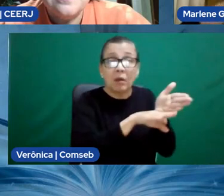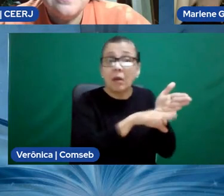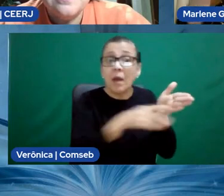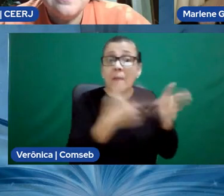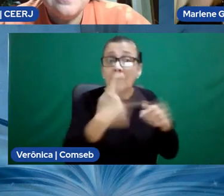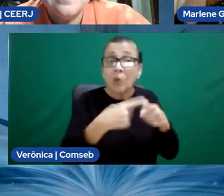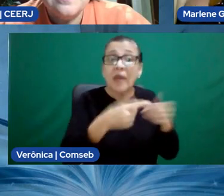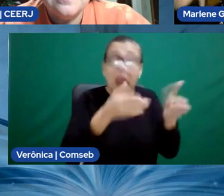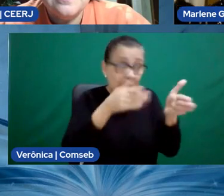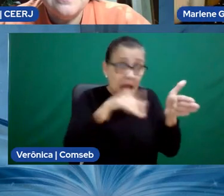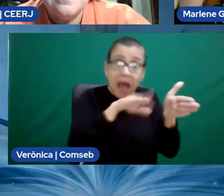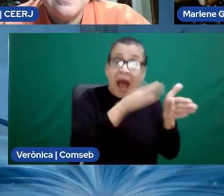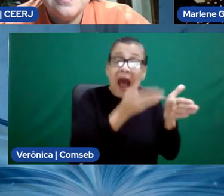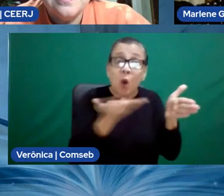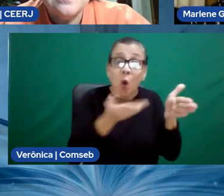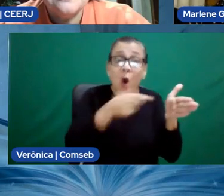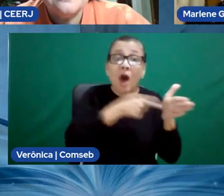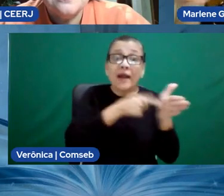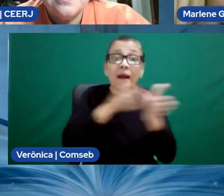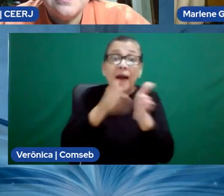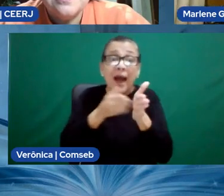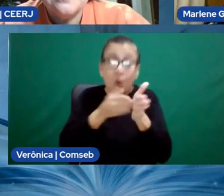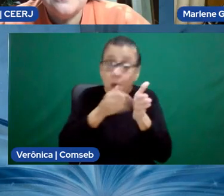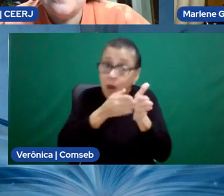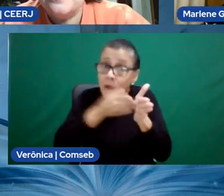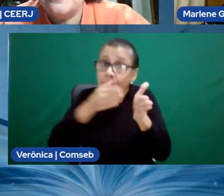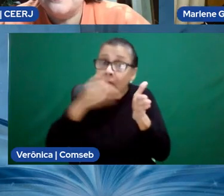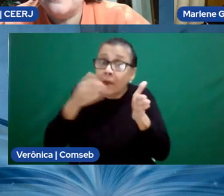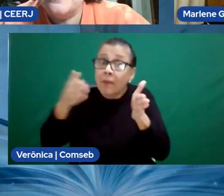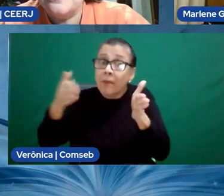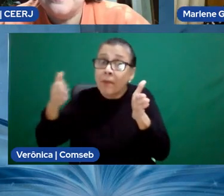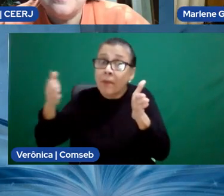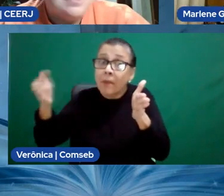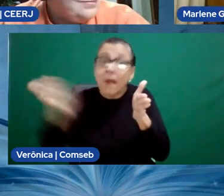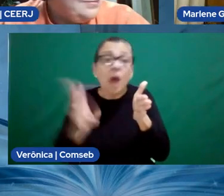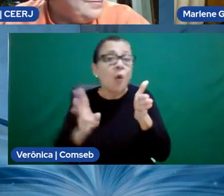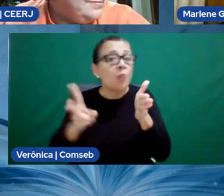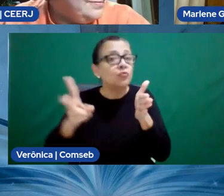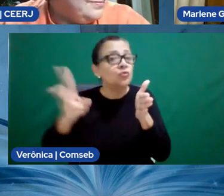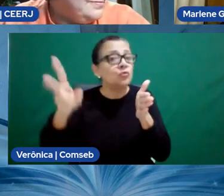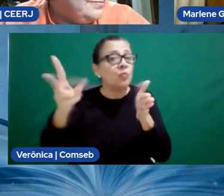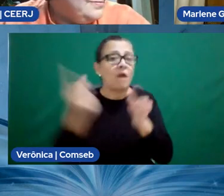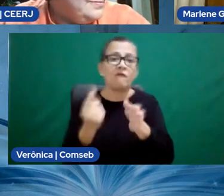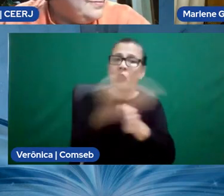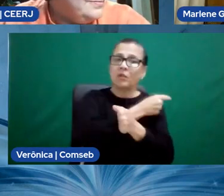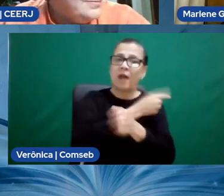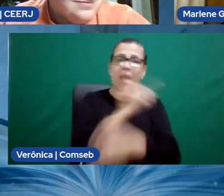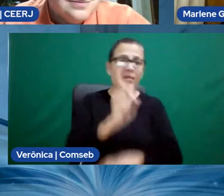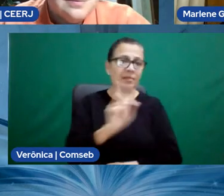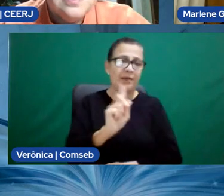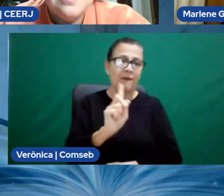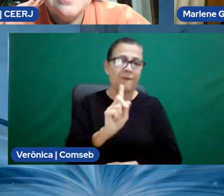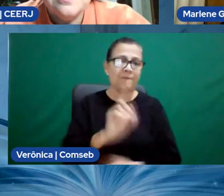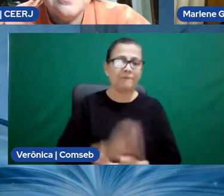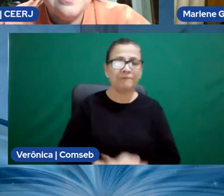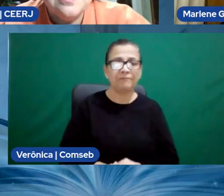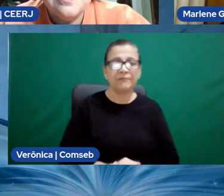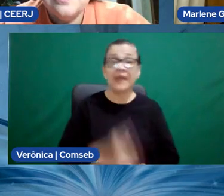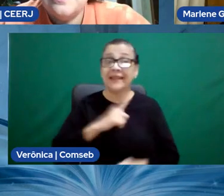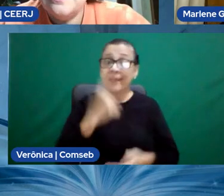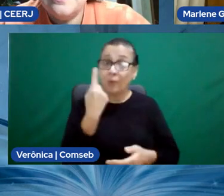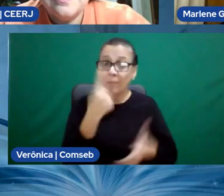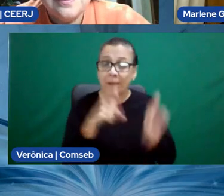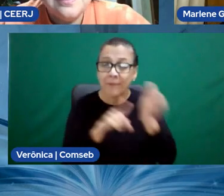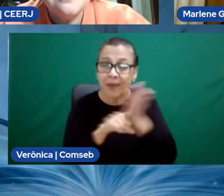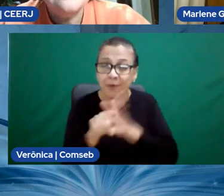frente, a gente está num processo contínuo de evolução, não vamos voltar para trás, né? Tem uma perguntinha.